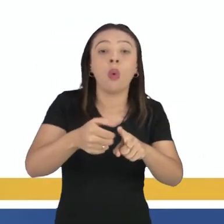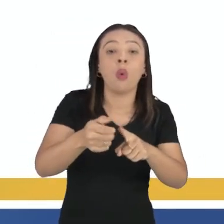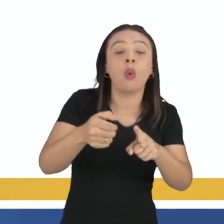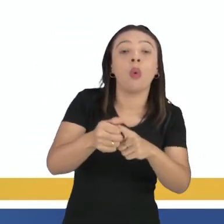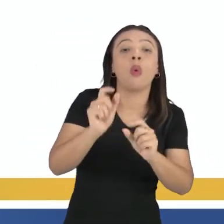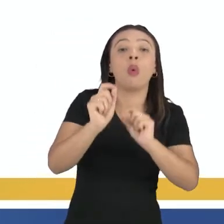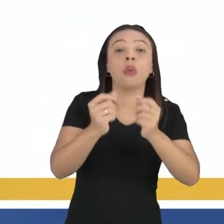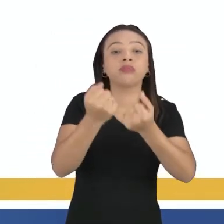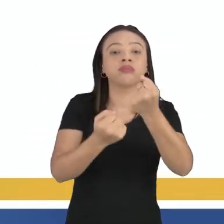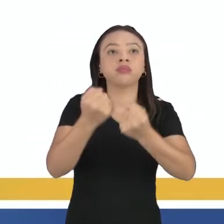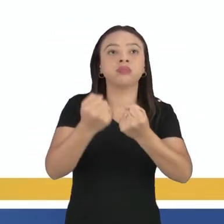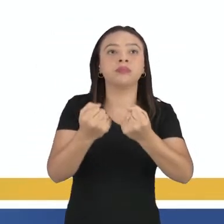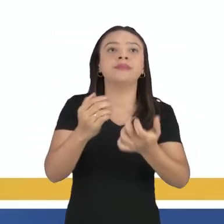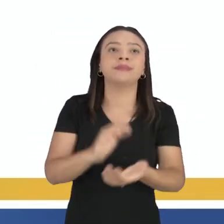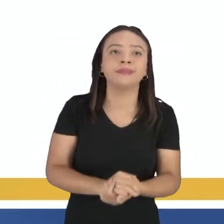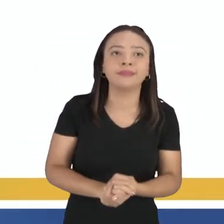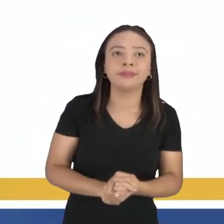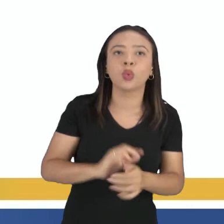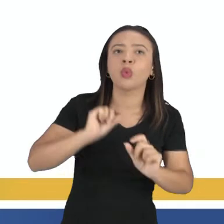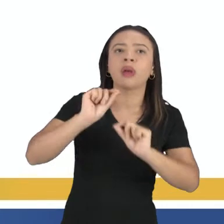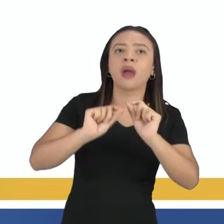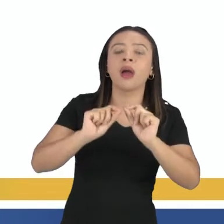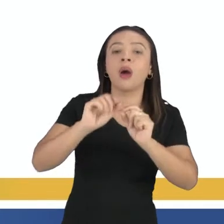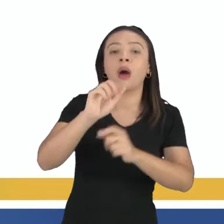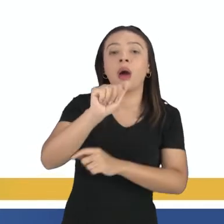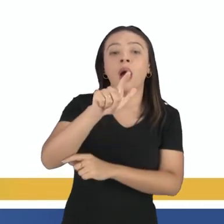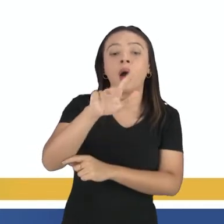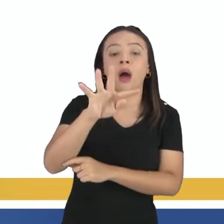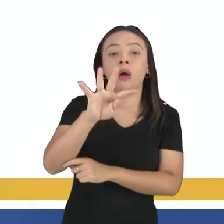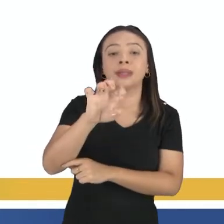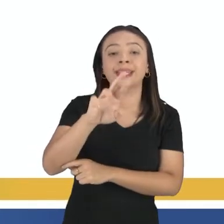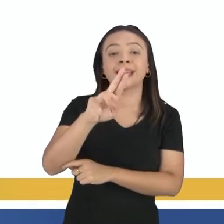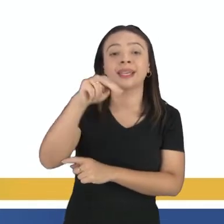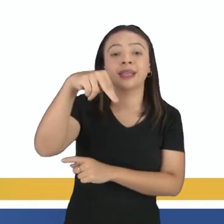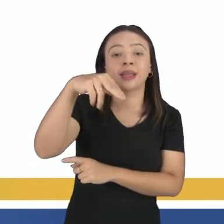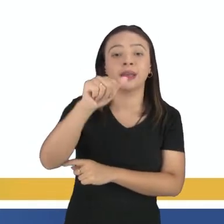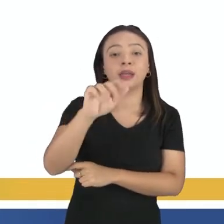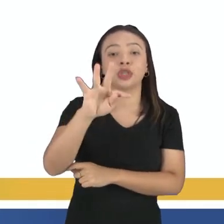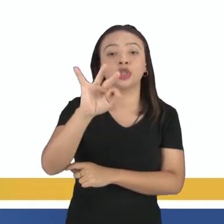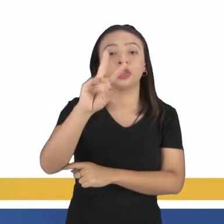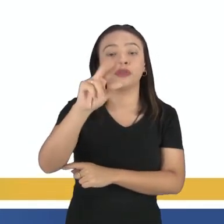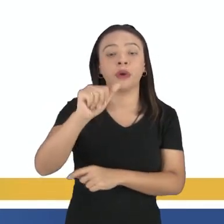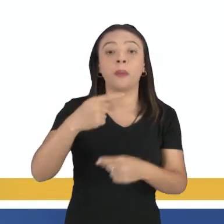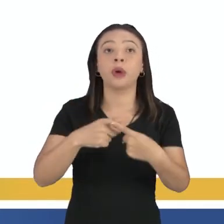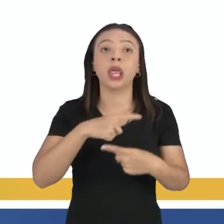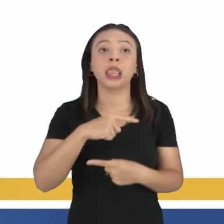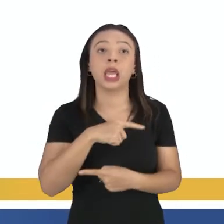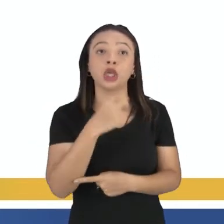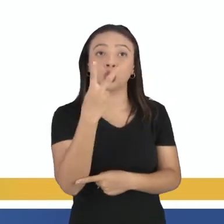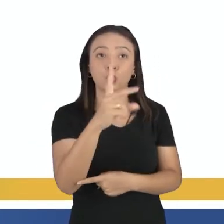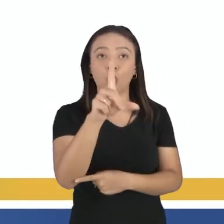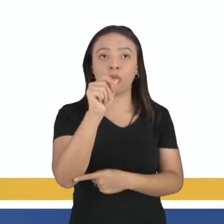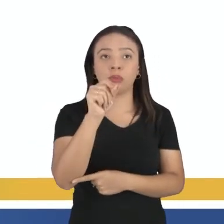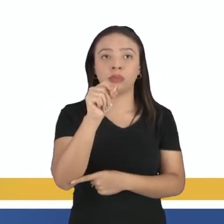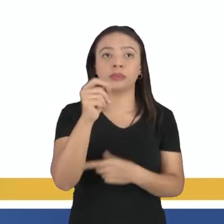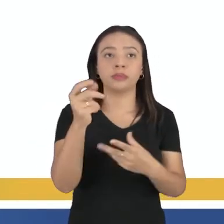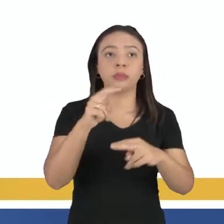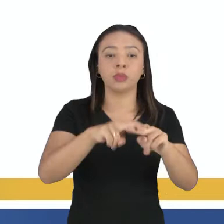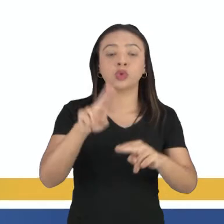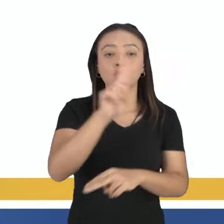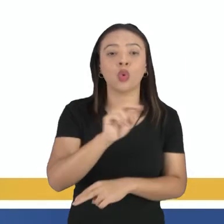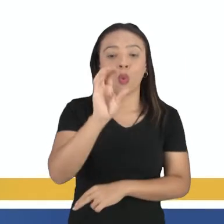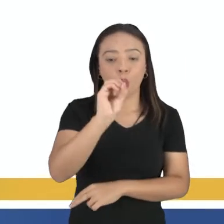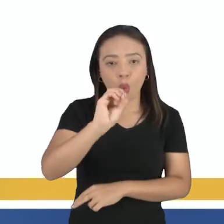sindética alternativa, tá? Ele está dando duas opções aqui e usou o ou para dar essa alternância. Ele está